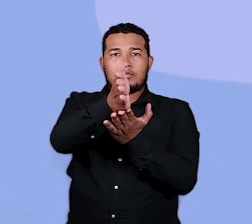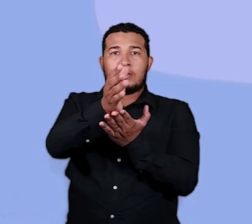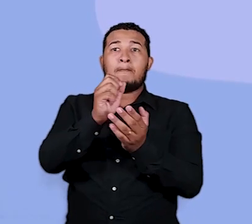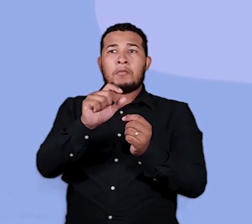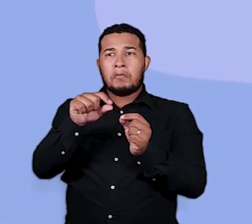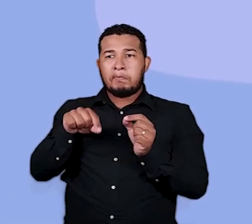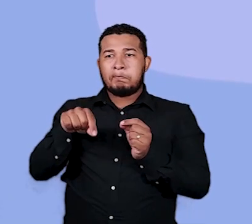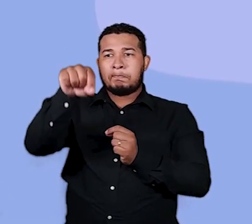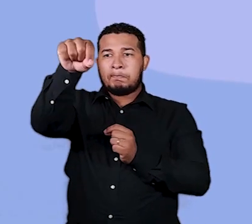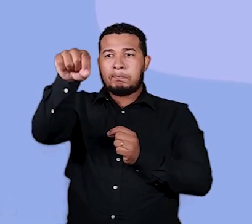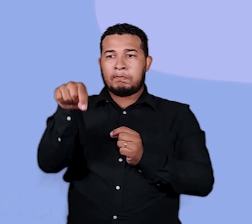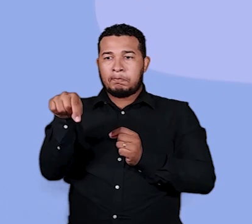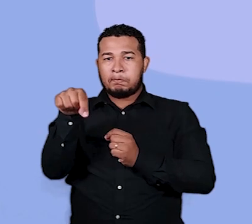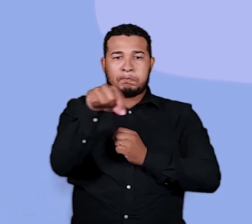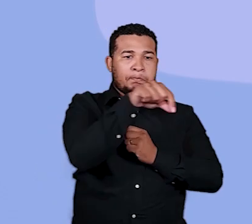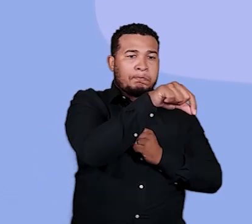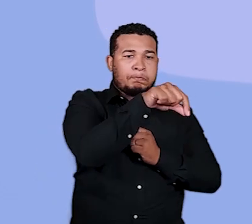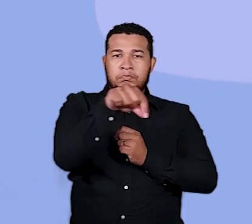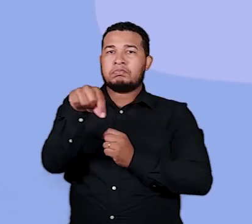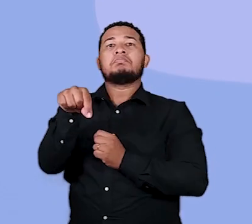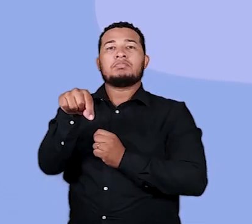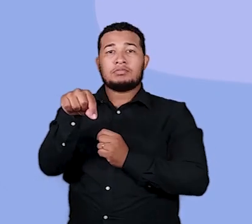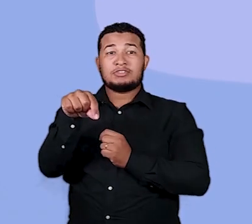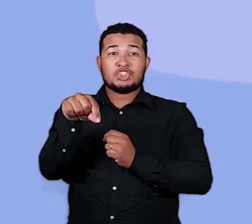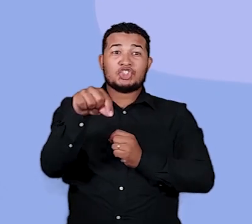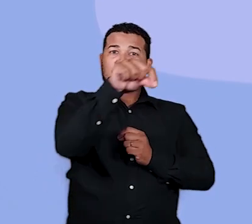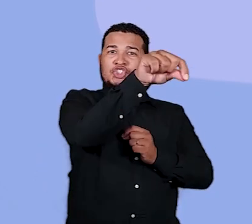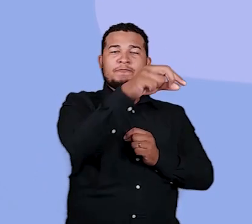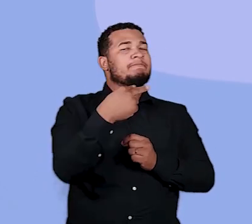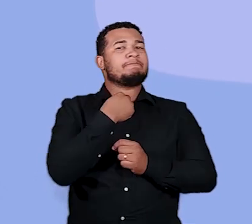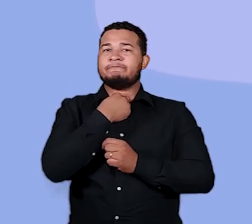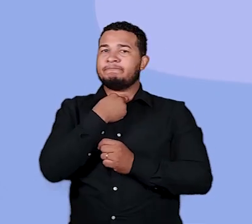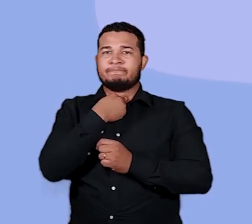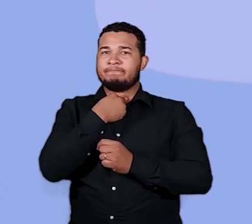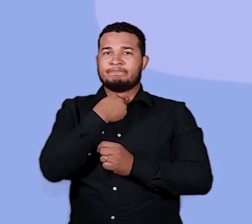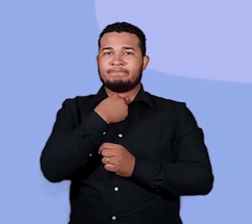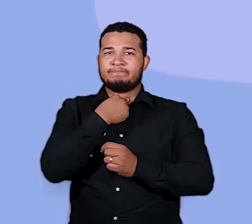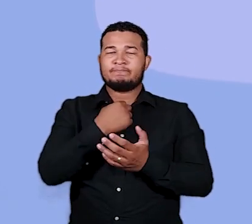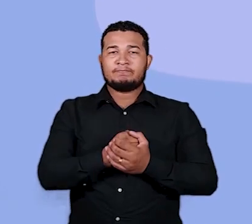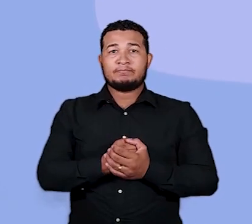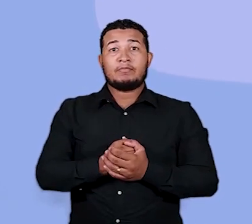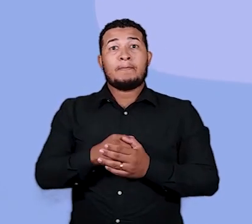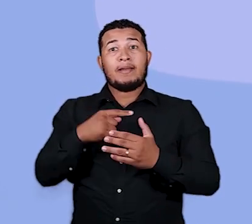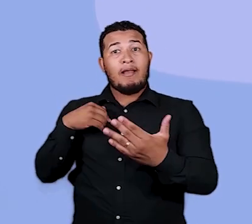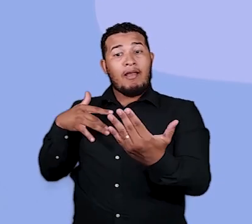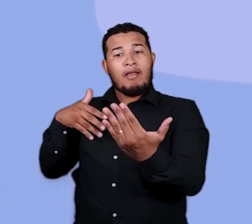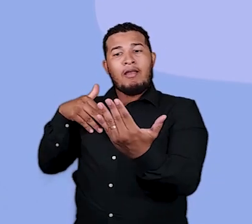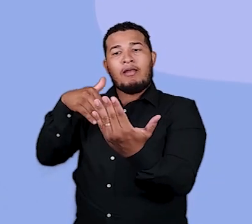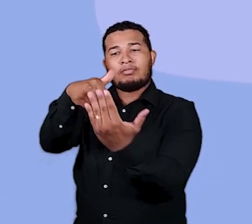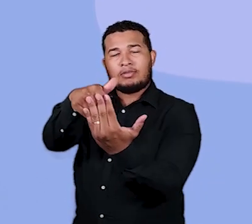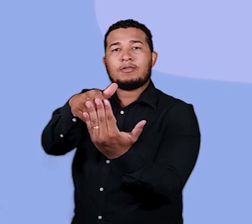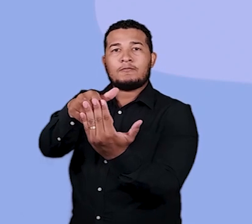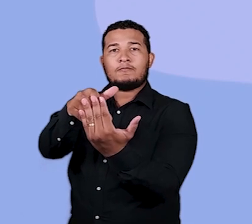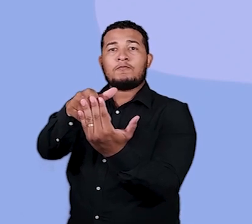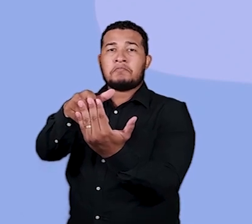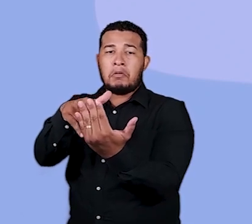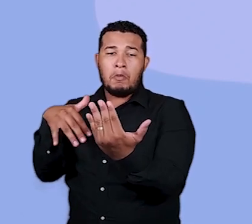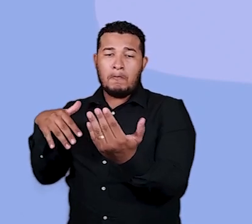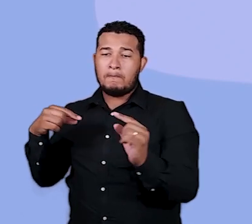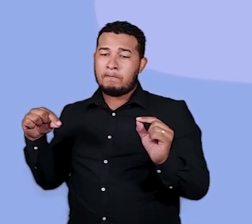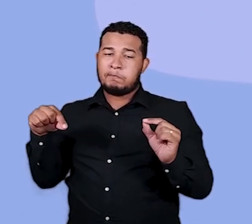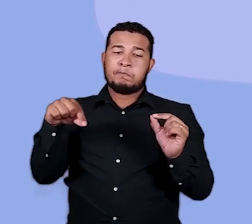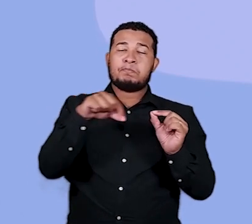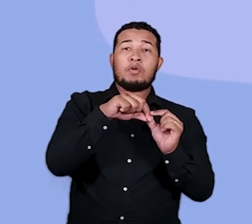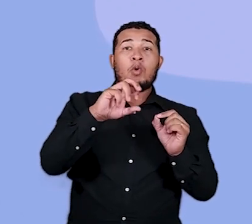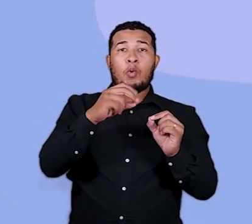reta, horizontalmente ou verticalmente, pelo número de casas não ocupadas, até atingir o